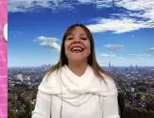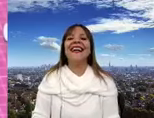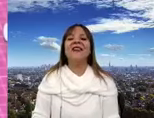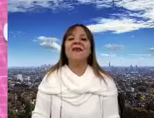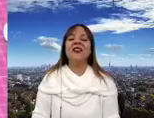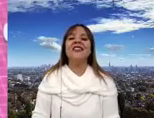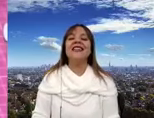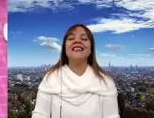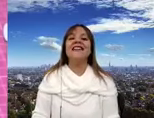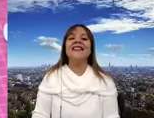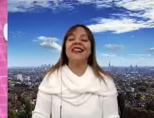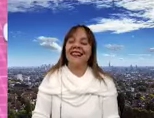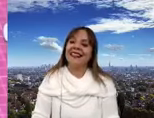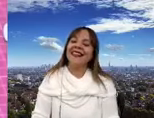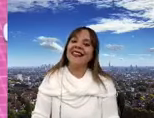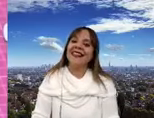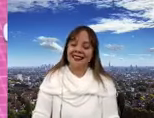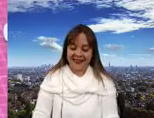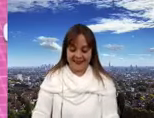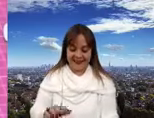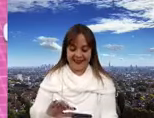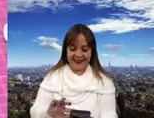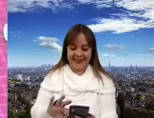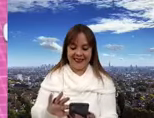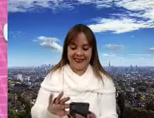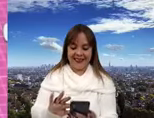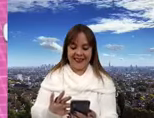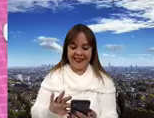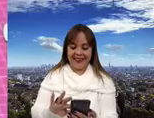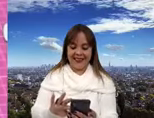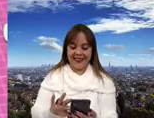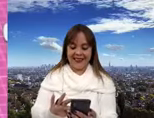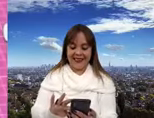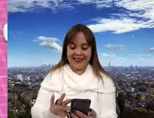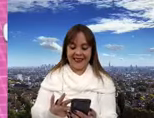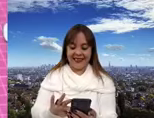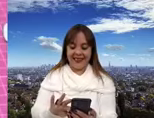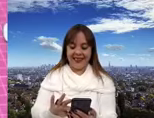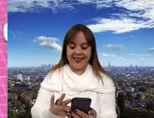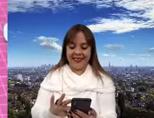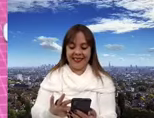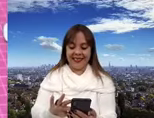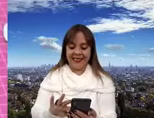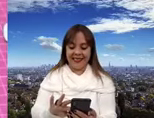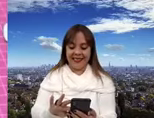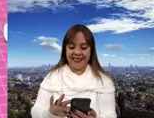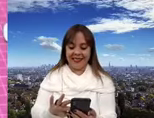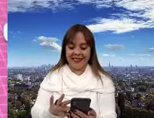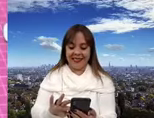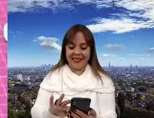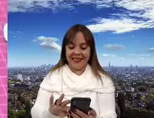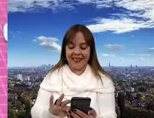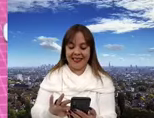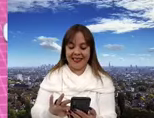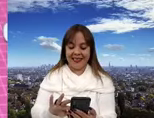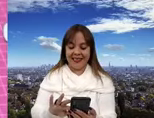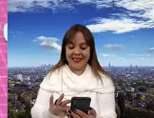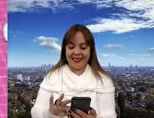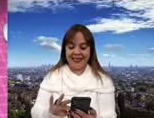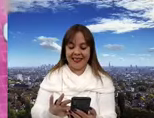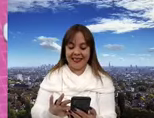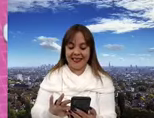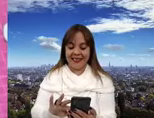ir, Aí, Stephanie. olha. Fez o sanduíche, certo? Aí é só casear. Casear toda a volta, assim,